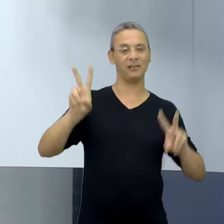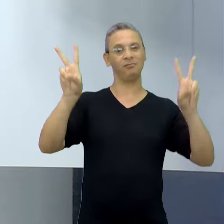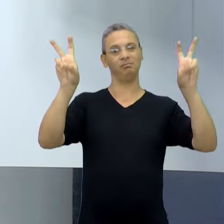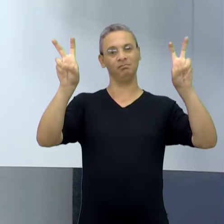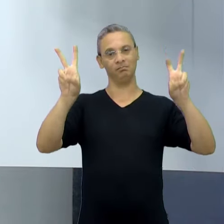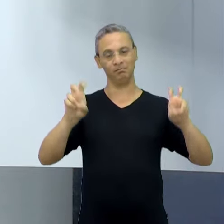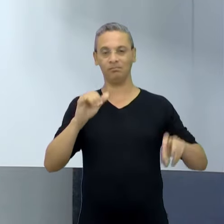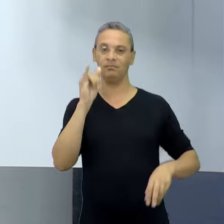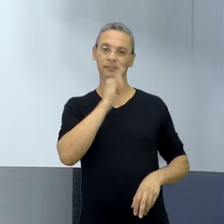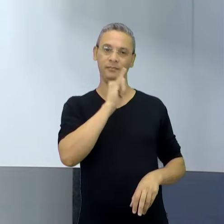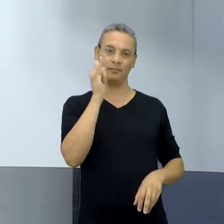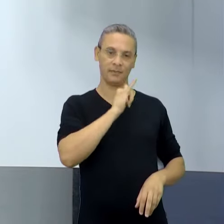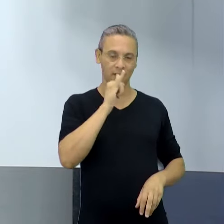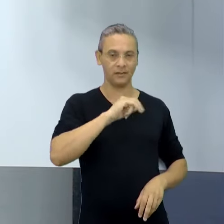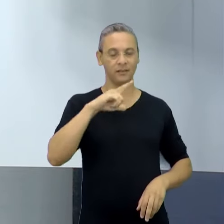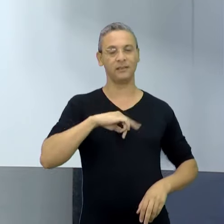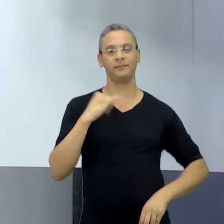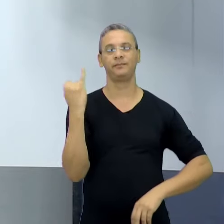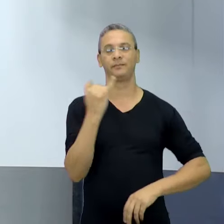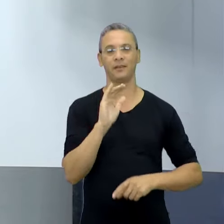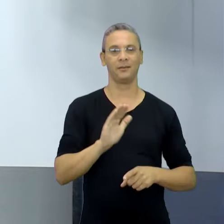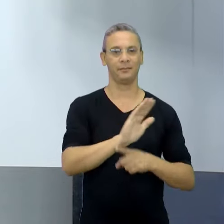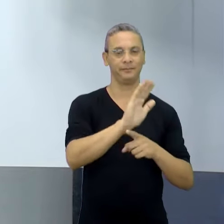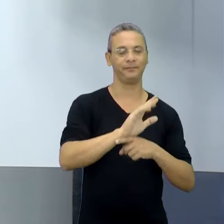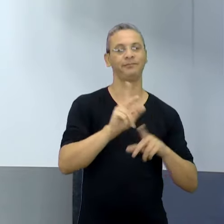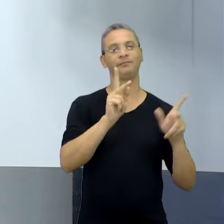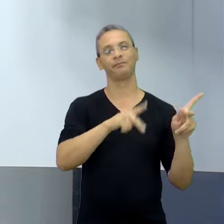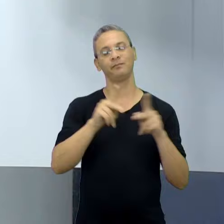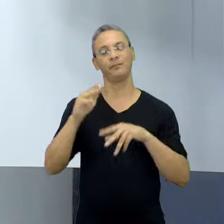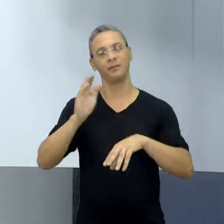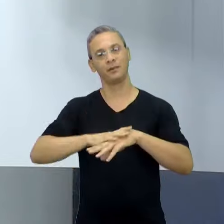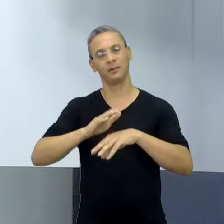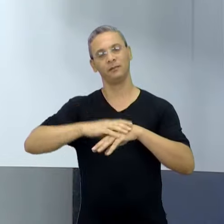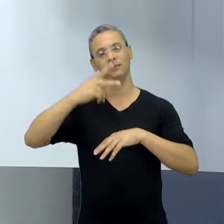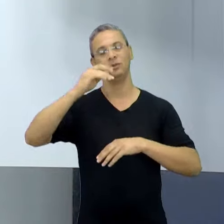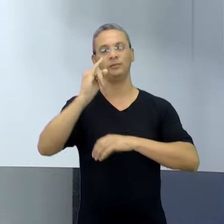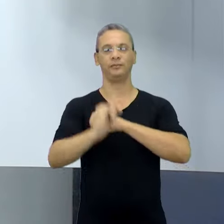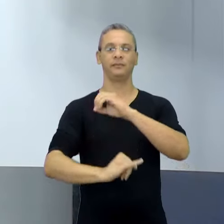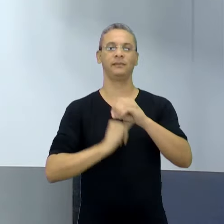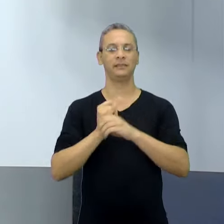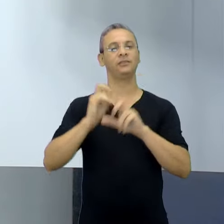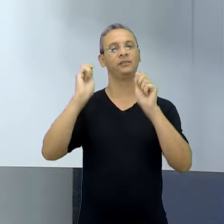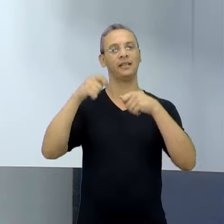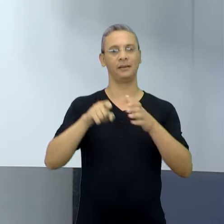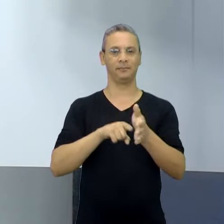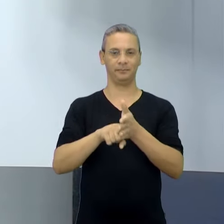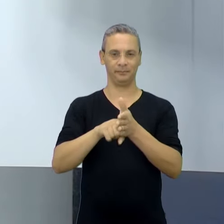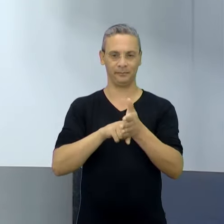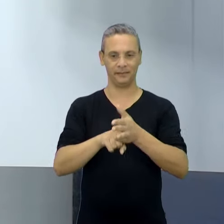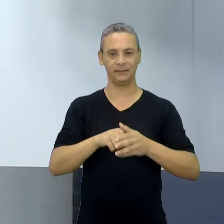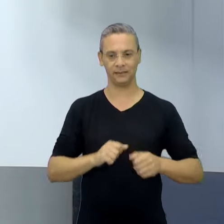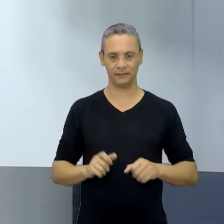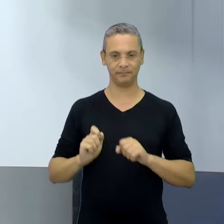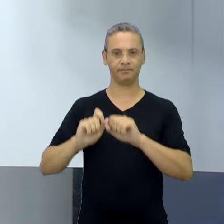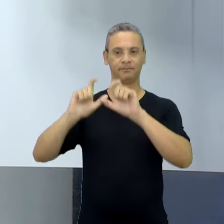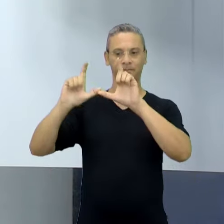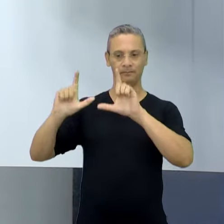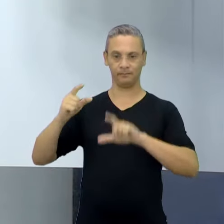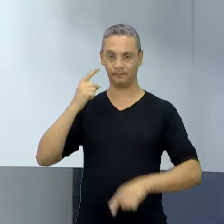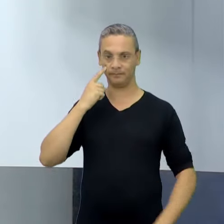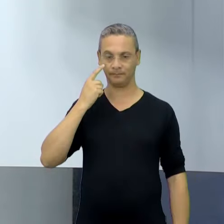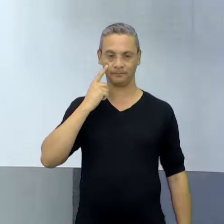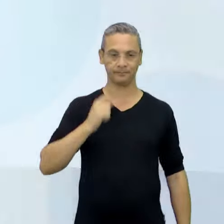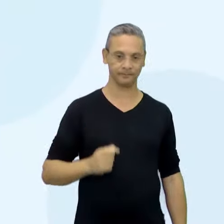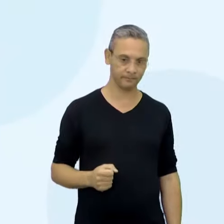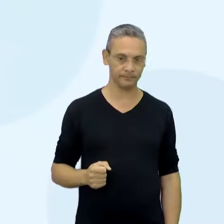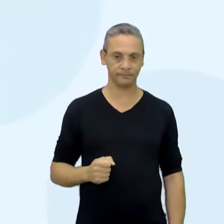respeito da energia, que também com o auxílio do professor, ou você mesmo com a internet, aí você é capaz de fazê-lo. Destaque na tela, olha só,